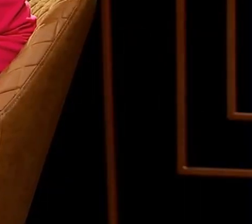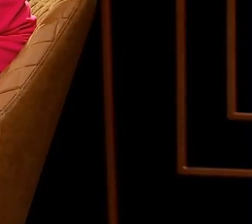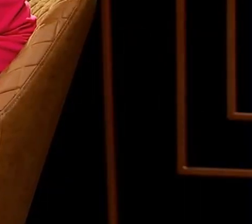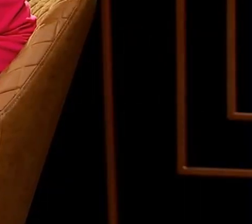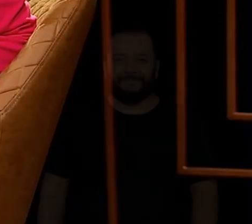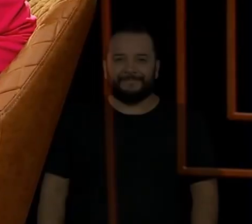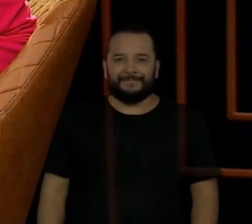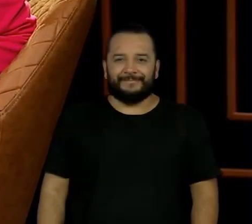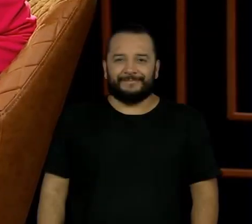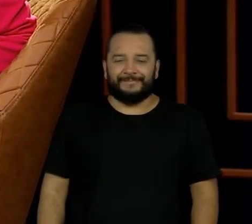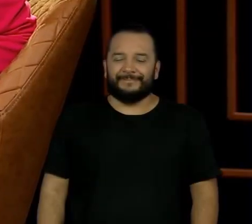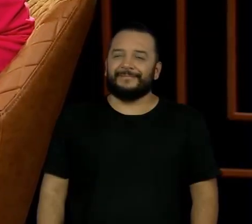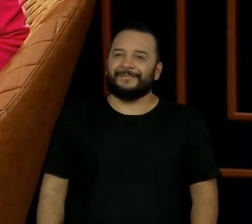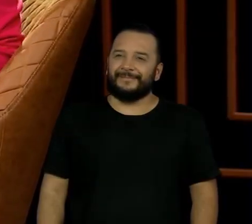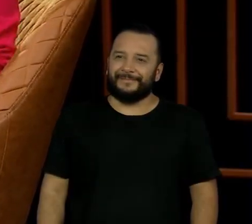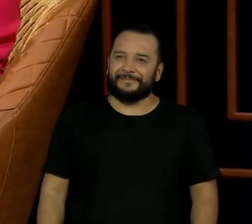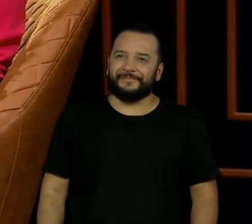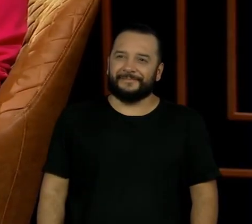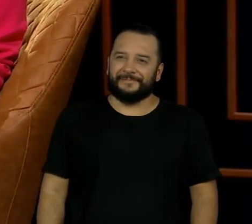Que legal.